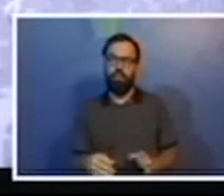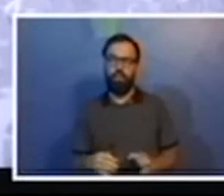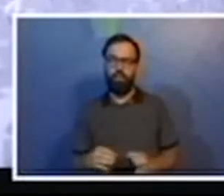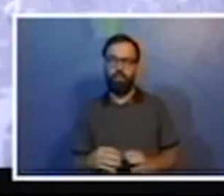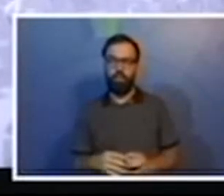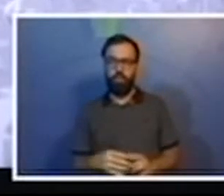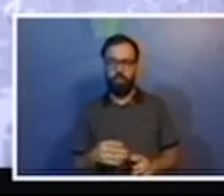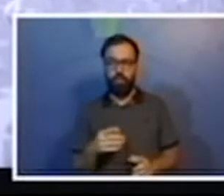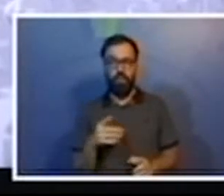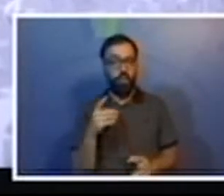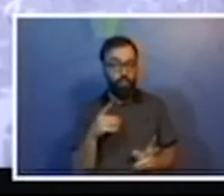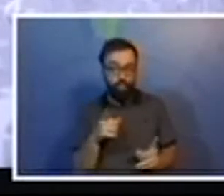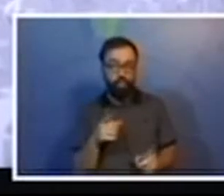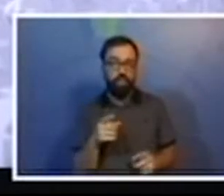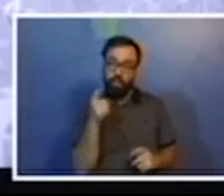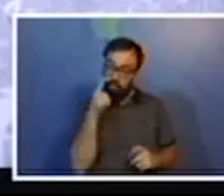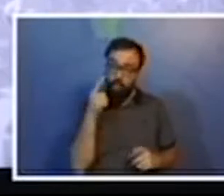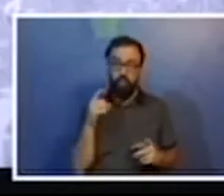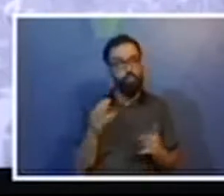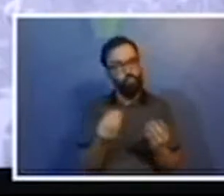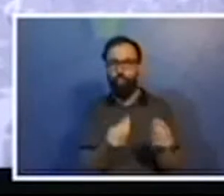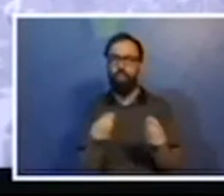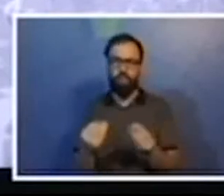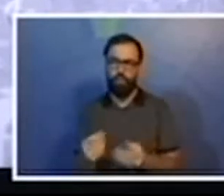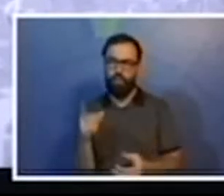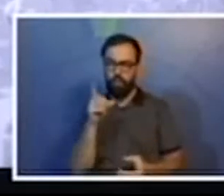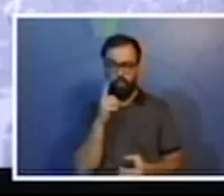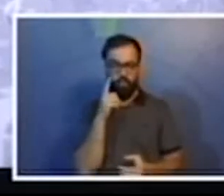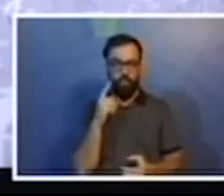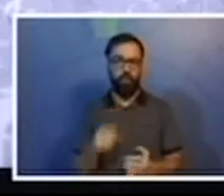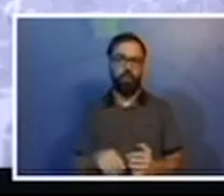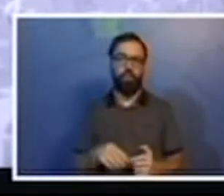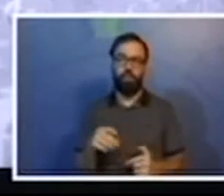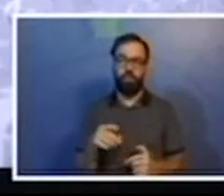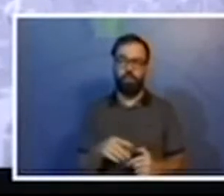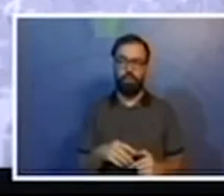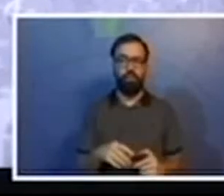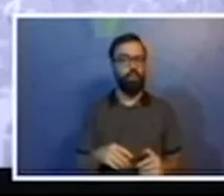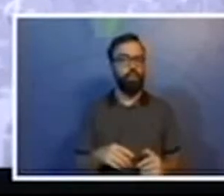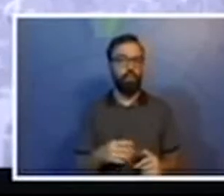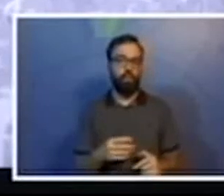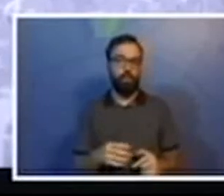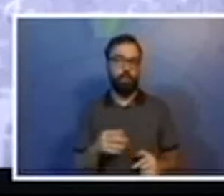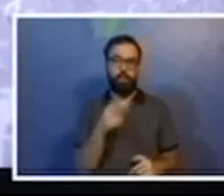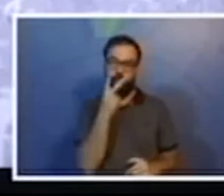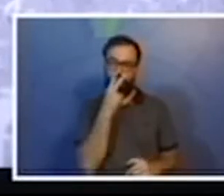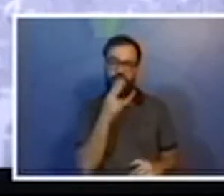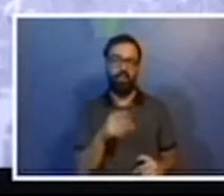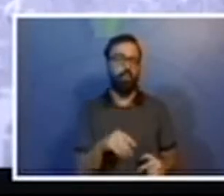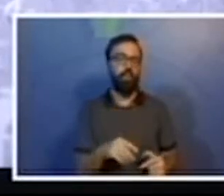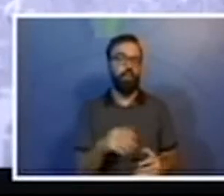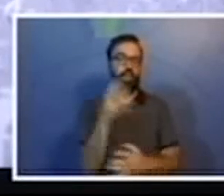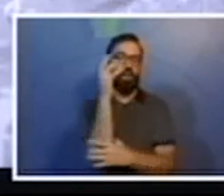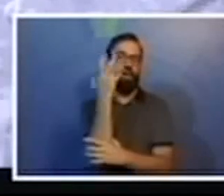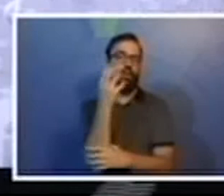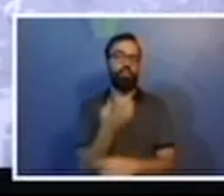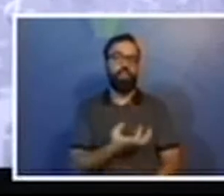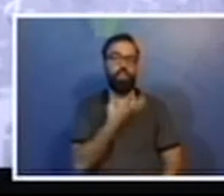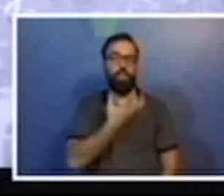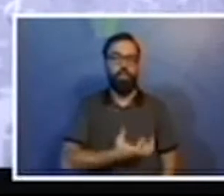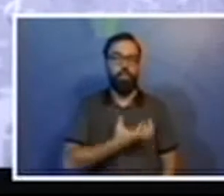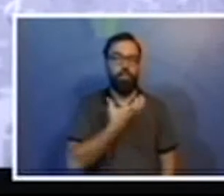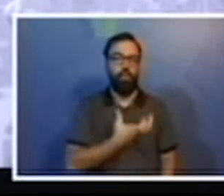Talvez seja árvore que mais existe na terra a ela representa a árvore de natal é essa